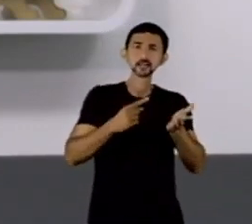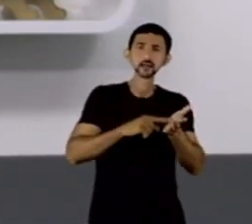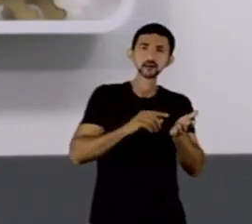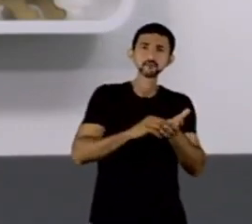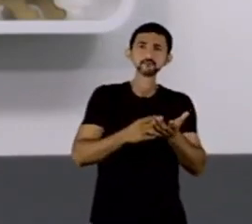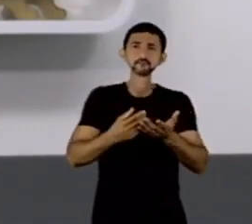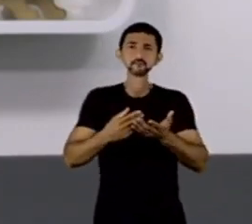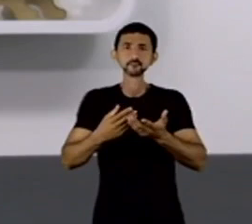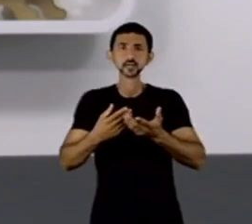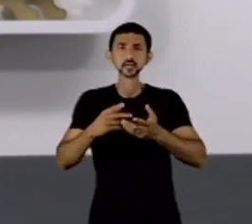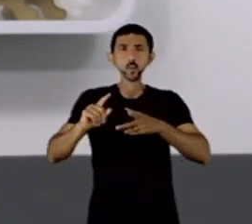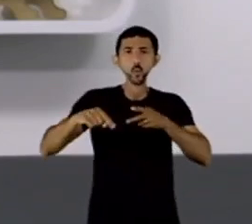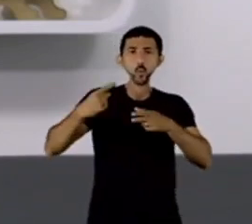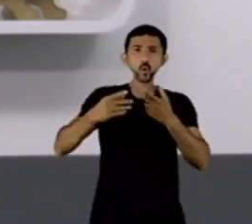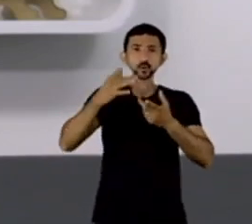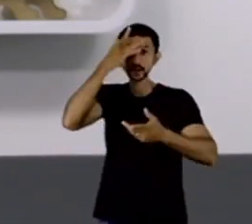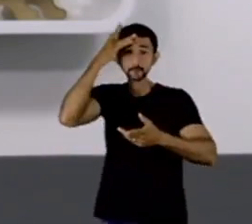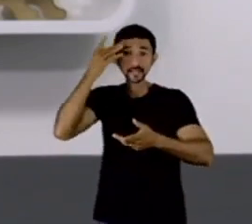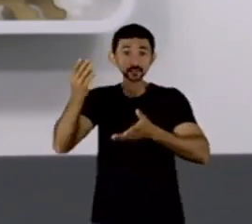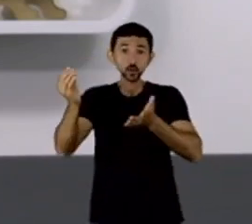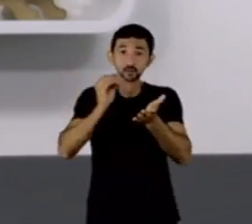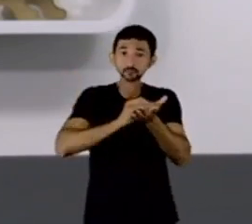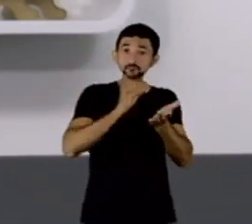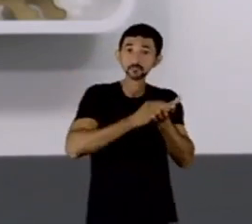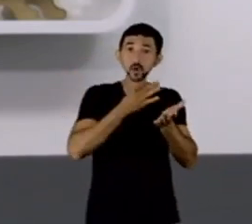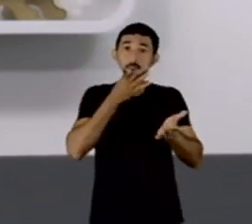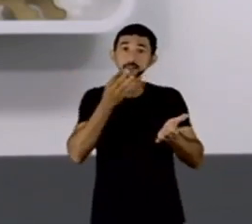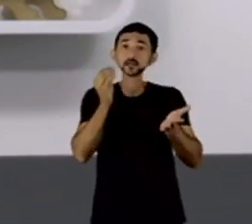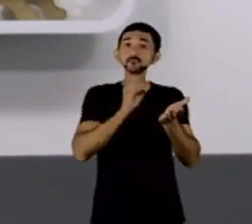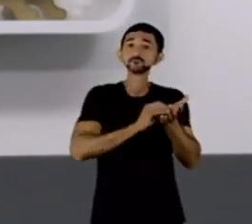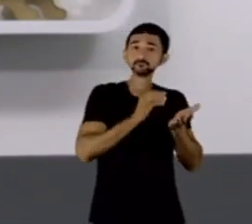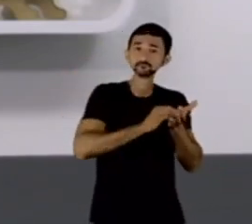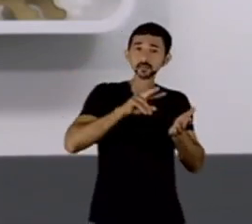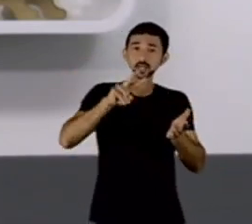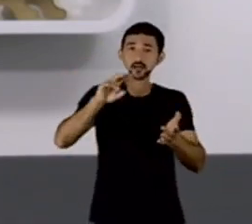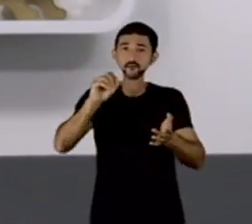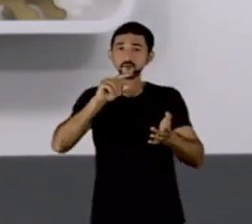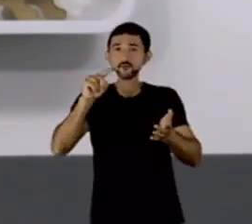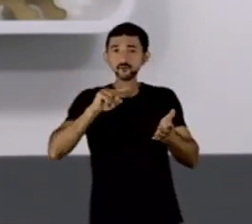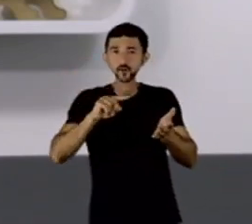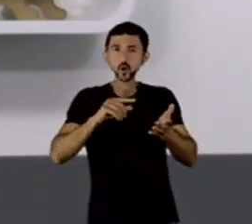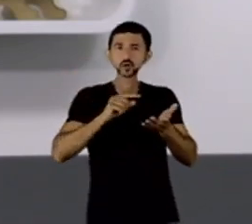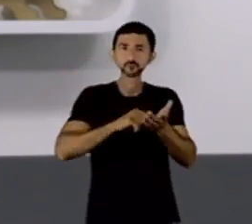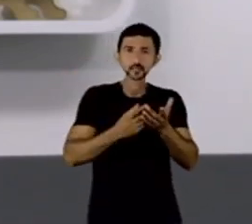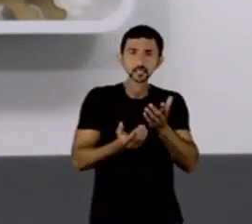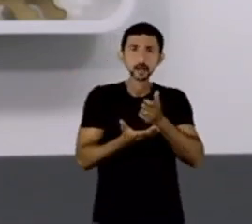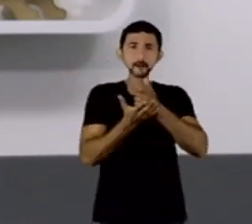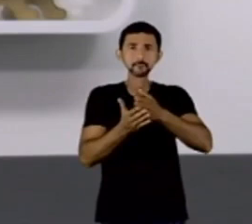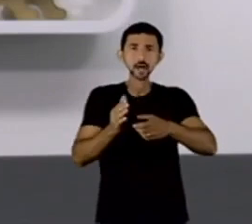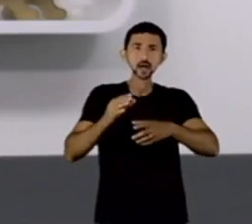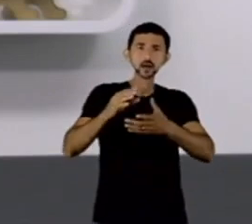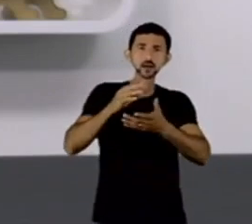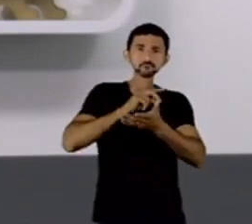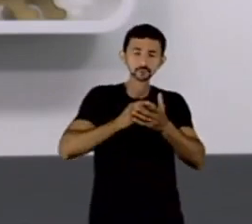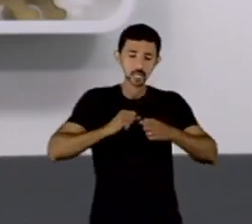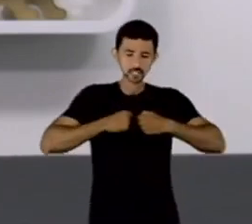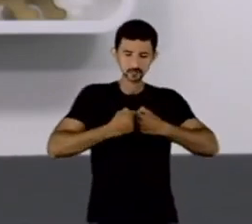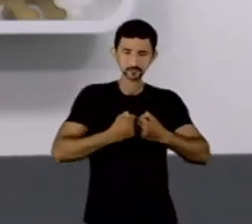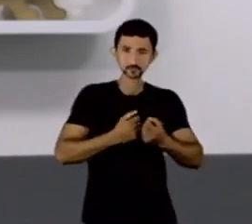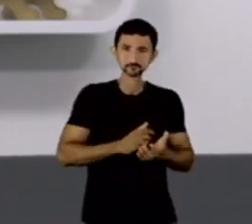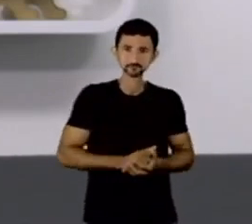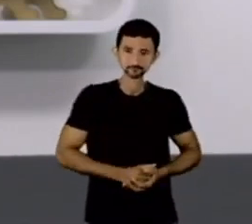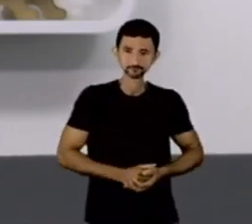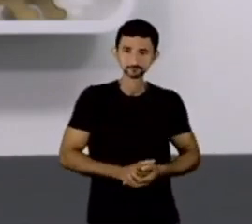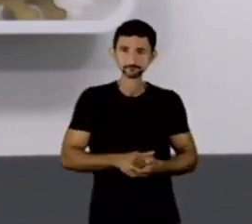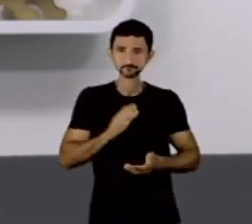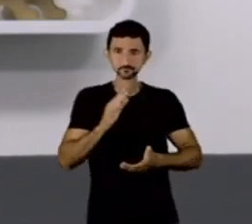aparecer vozes de outras pessoas para que eu tenha sustentação naquilo que eu estou defendendo. Então,